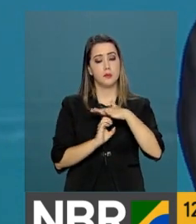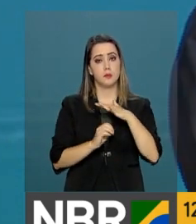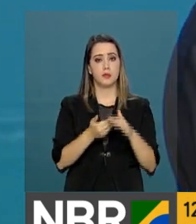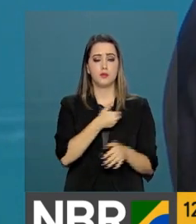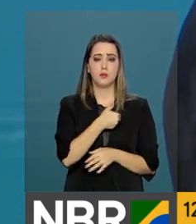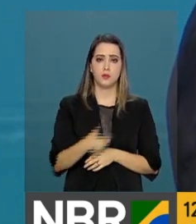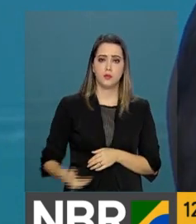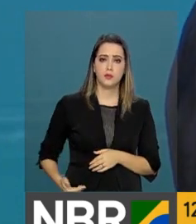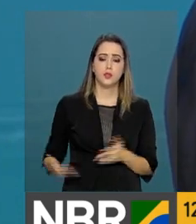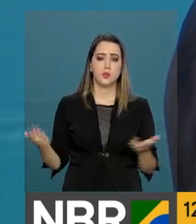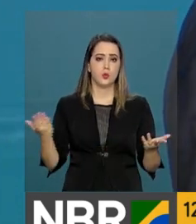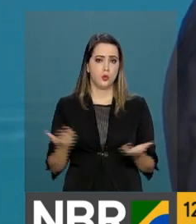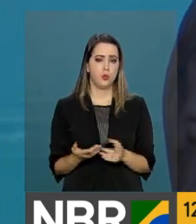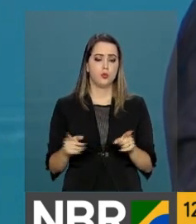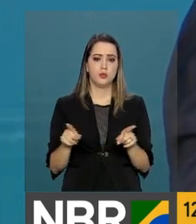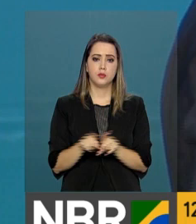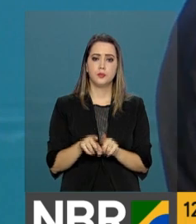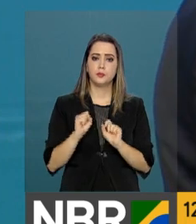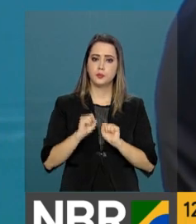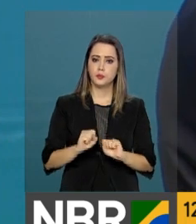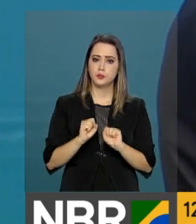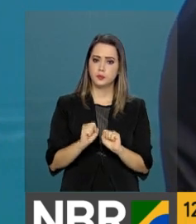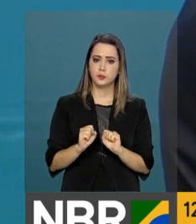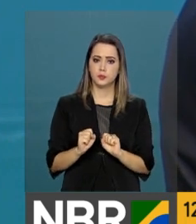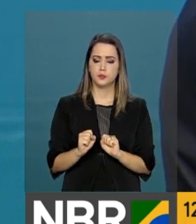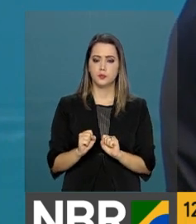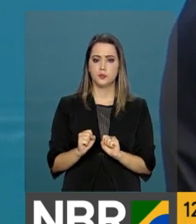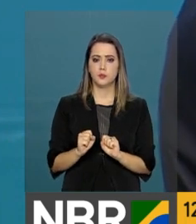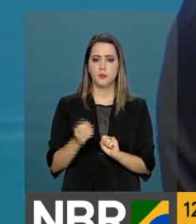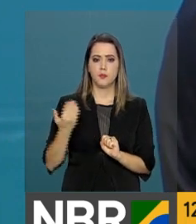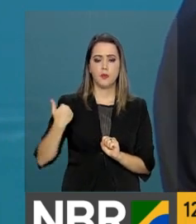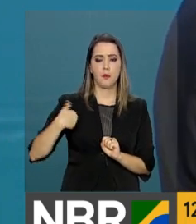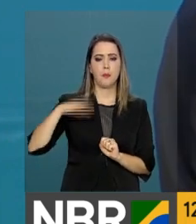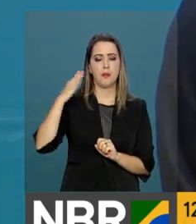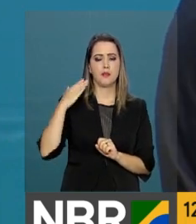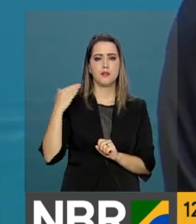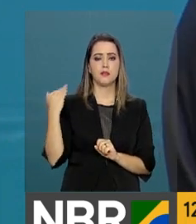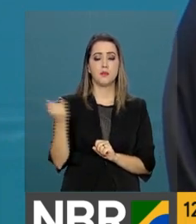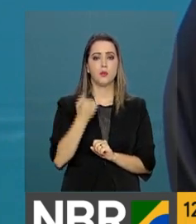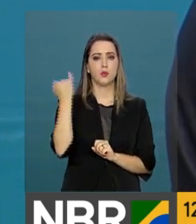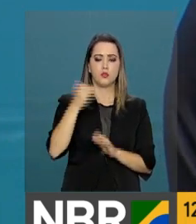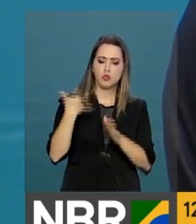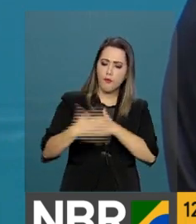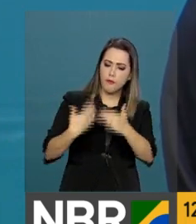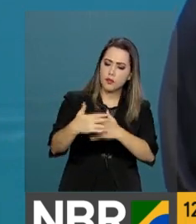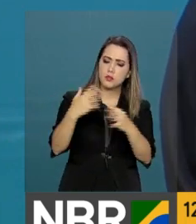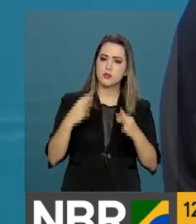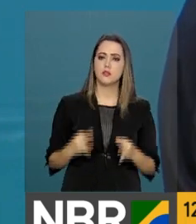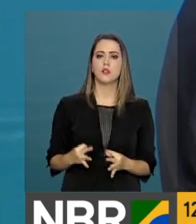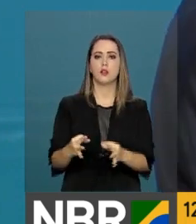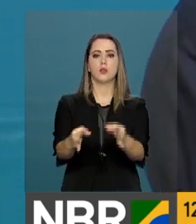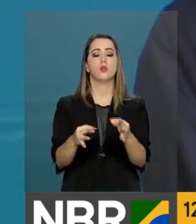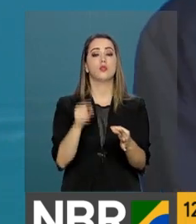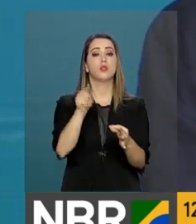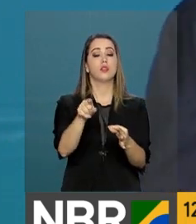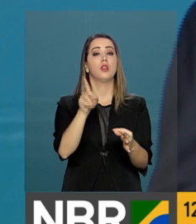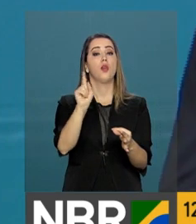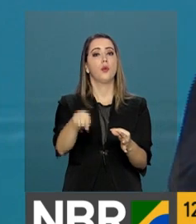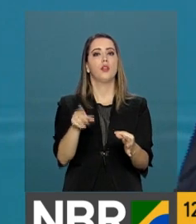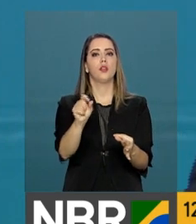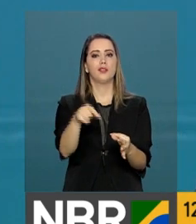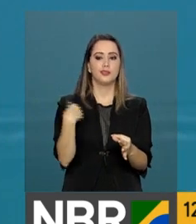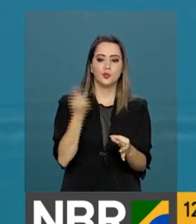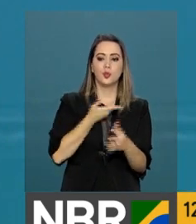e permite-se hoje um dos mais salientes avanços tecnológicos, que é este, ministro Baldi, que